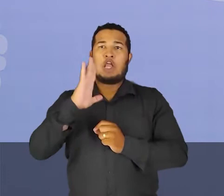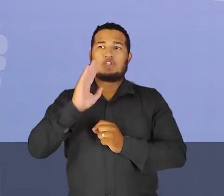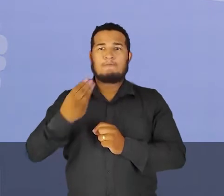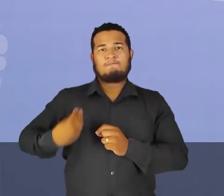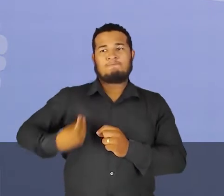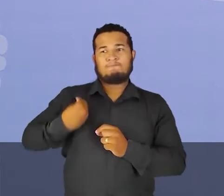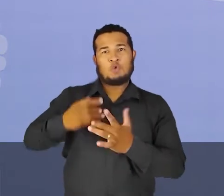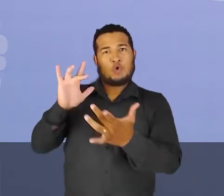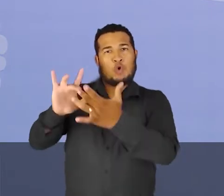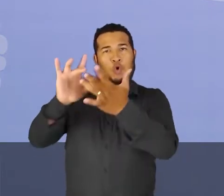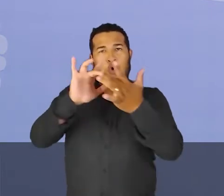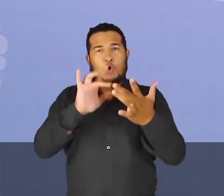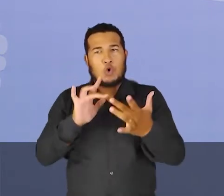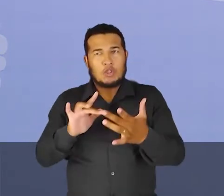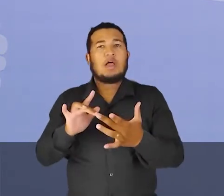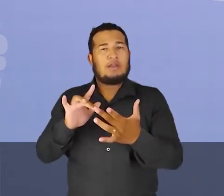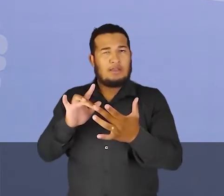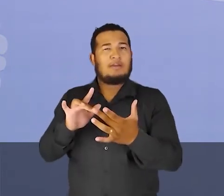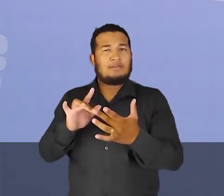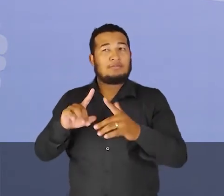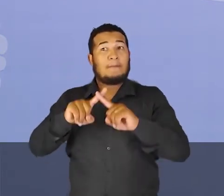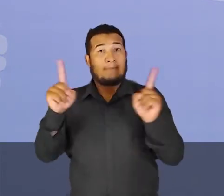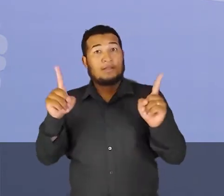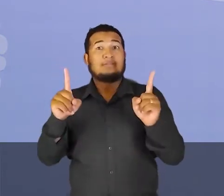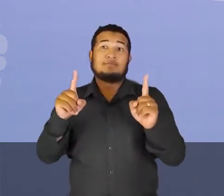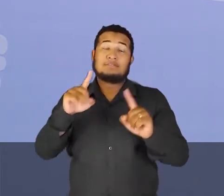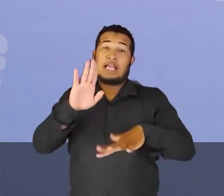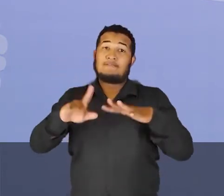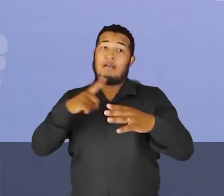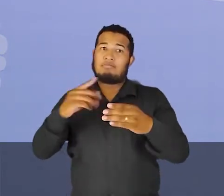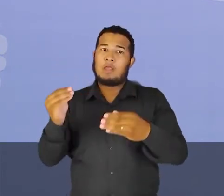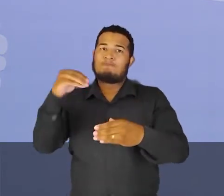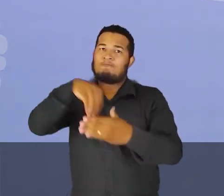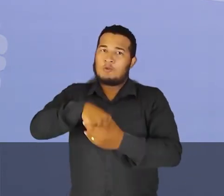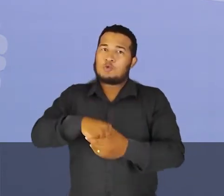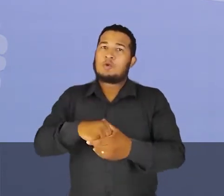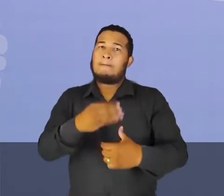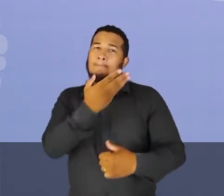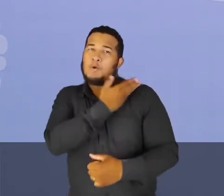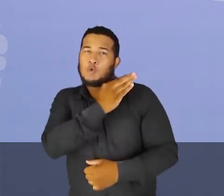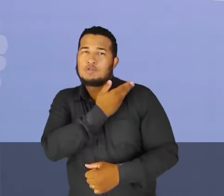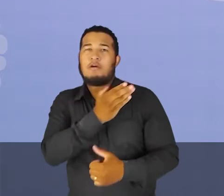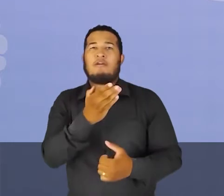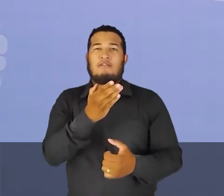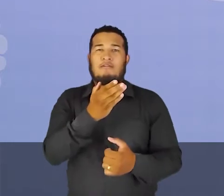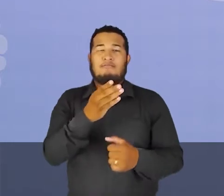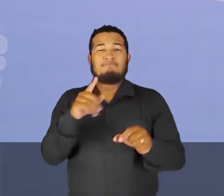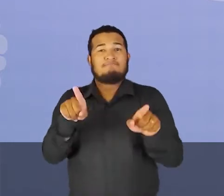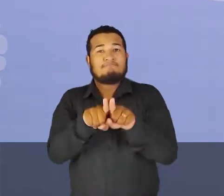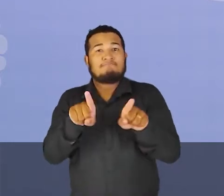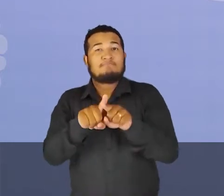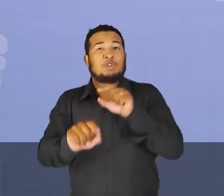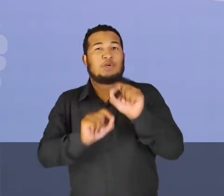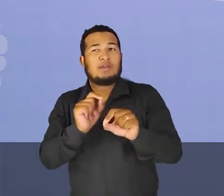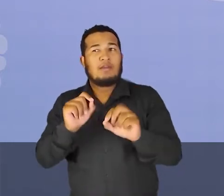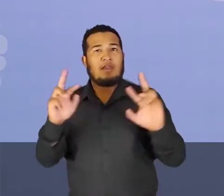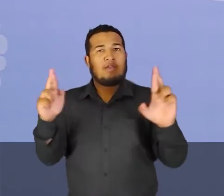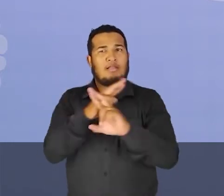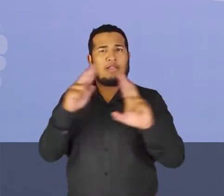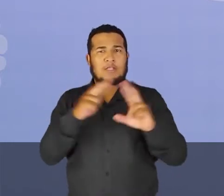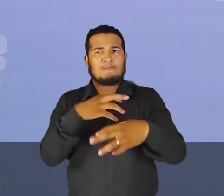apesar dessa convivência ser mais longeva, ela por vezes é carregada, então, de preconceitos, ela é carregada